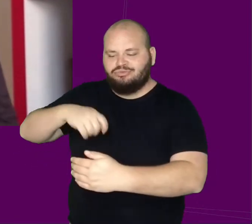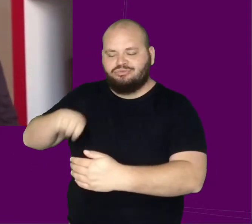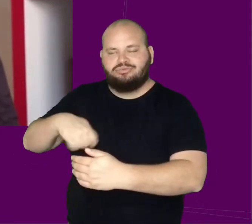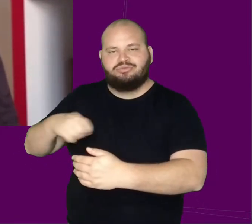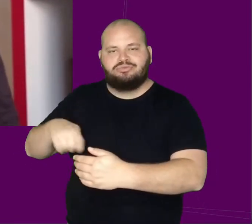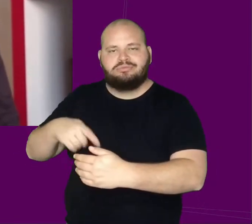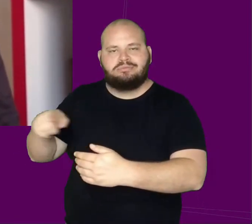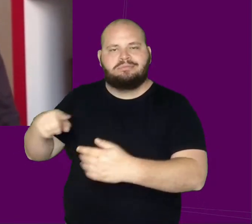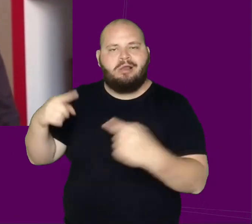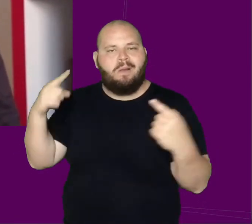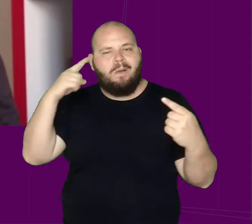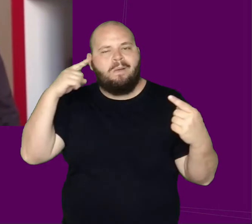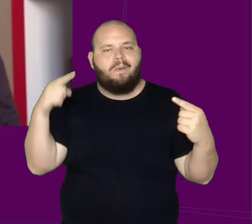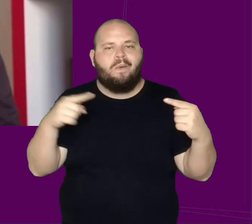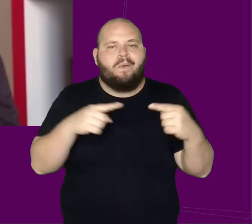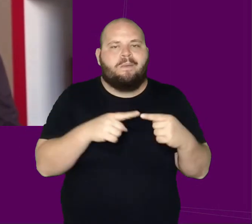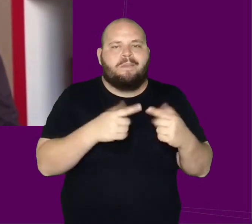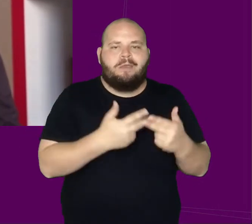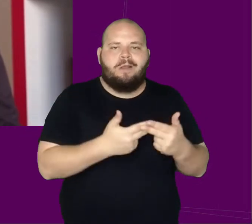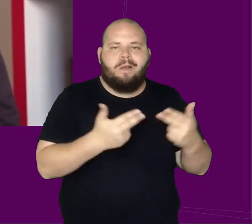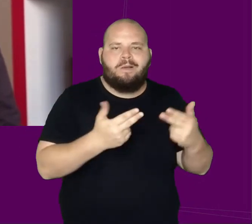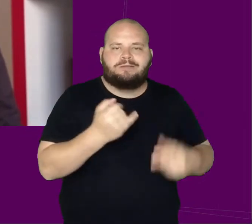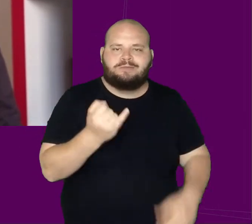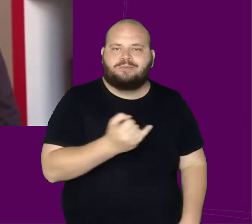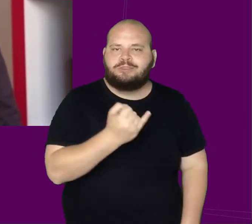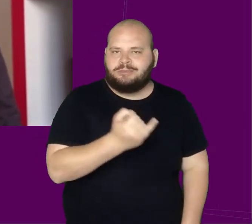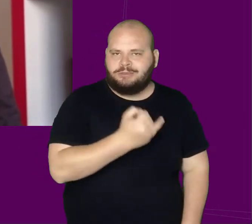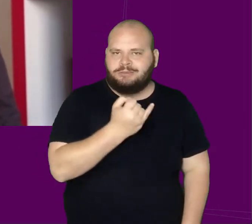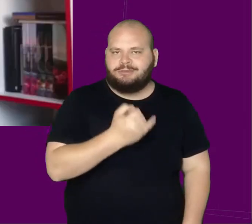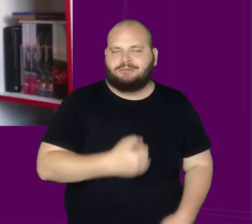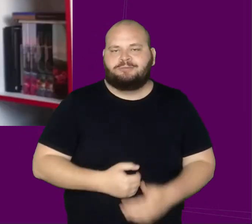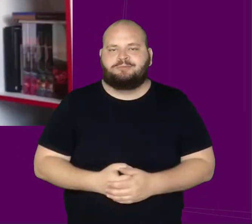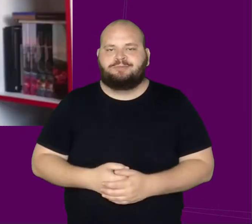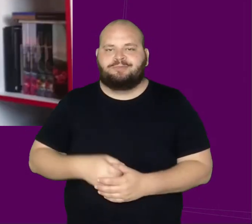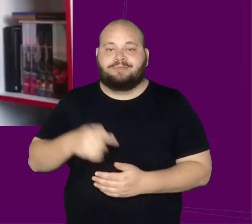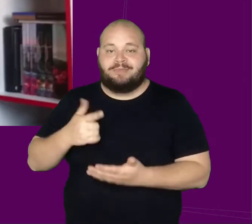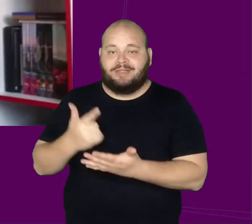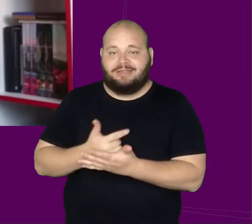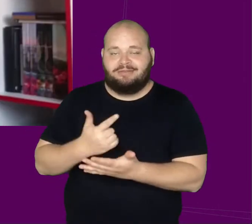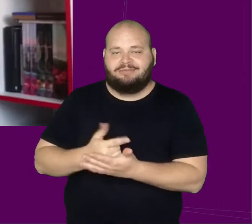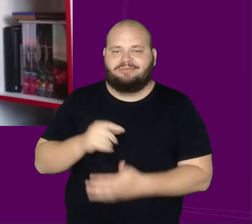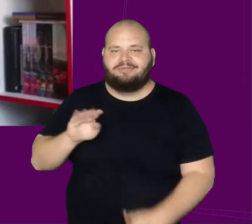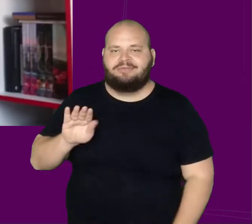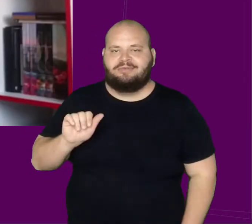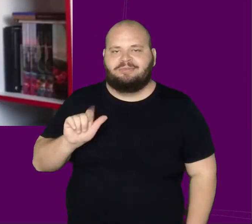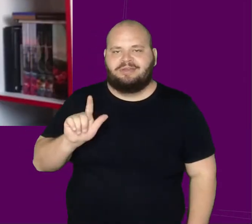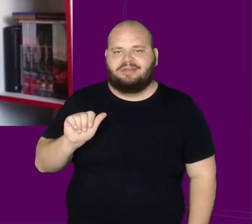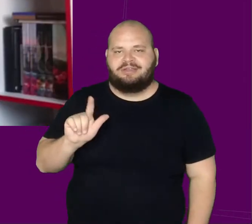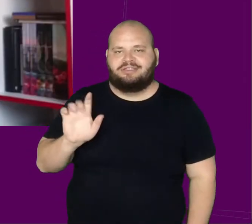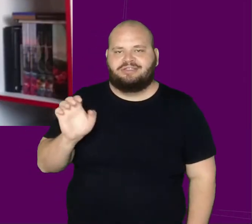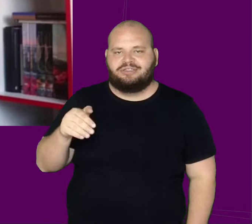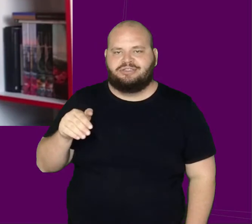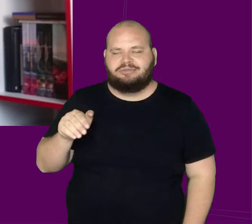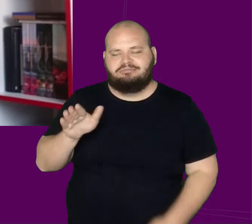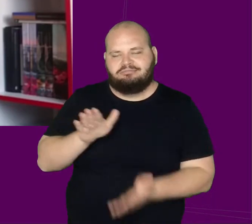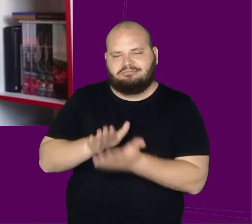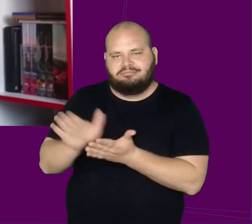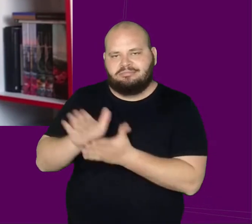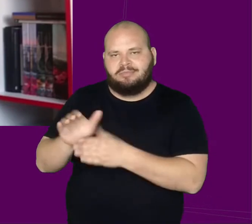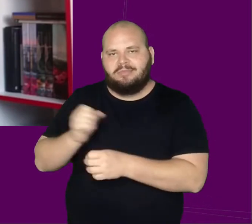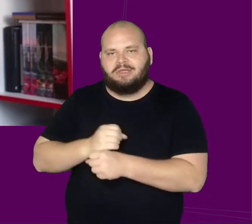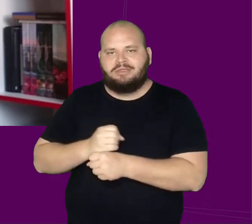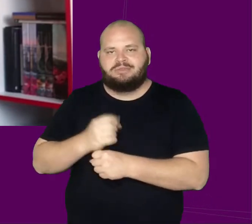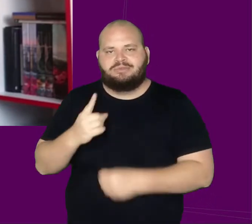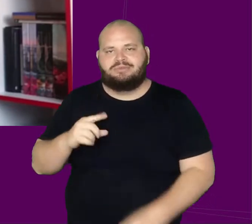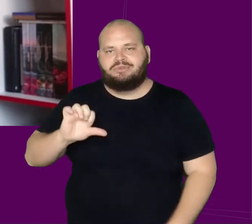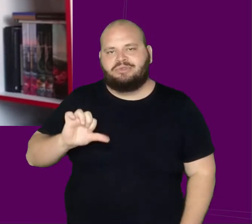falar das coisas que ela acredita serem importantes. Esse livro, Bagagem, que é publicado em